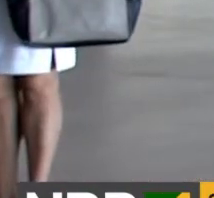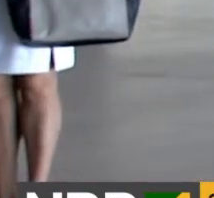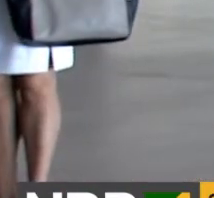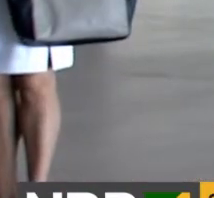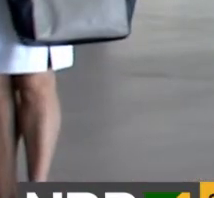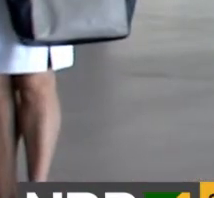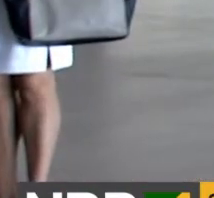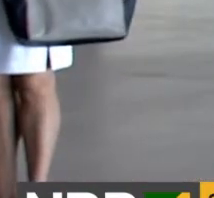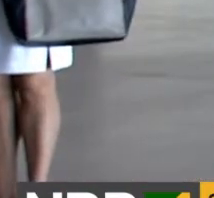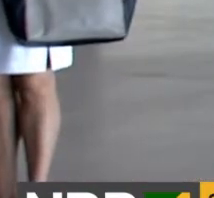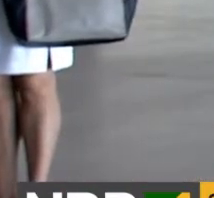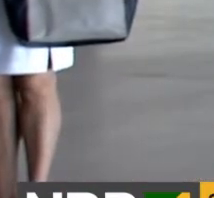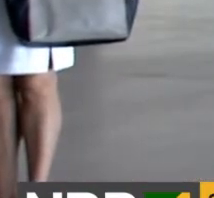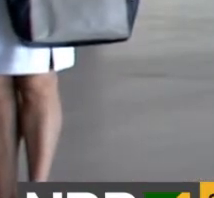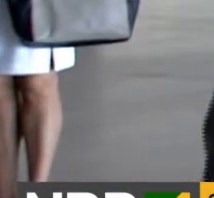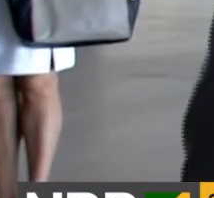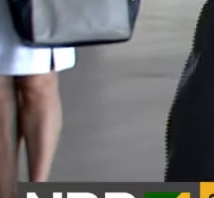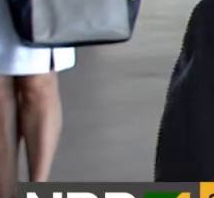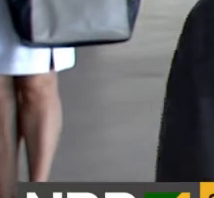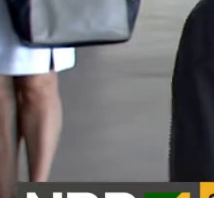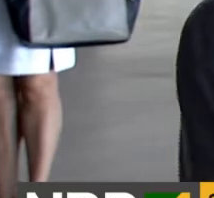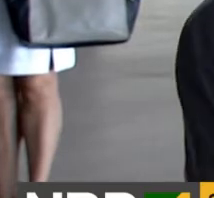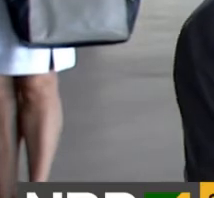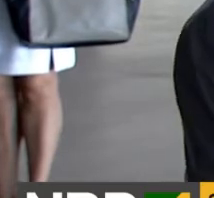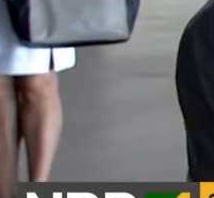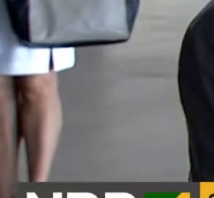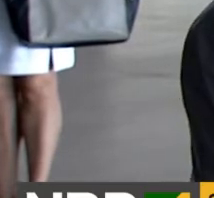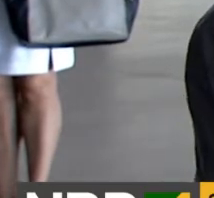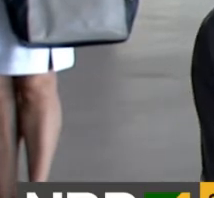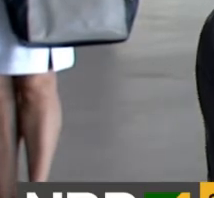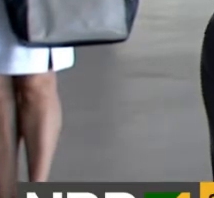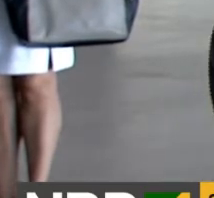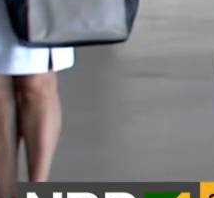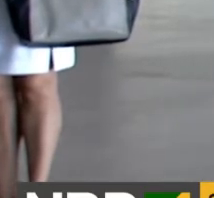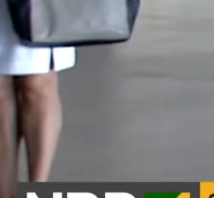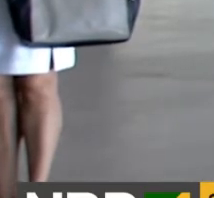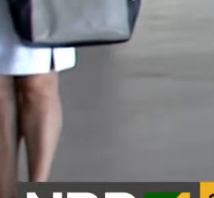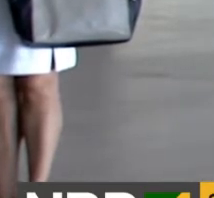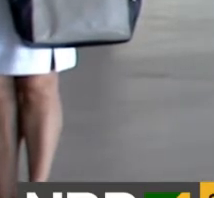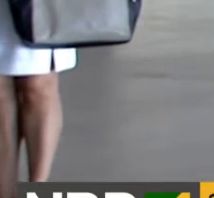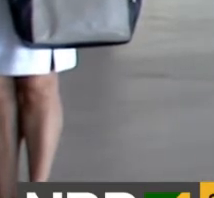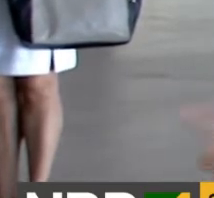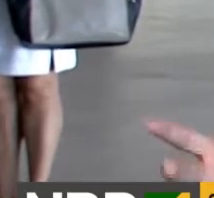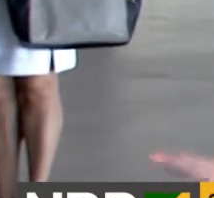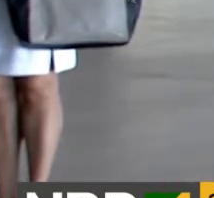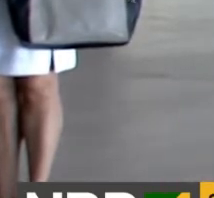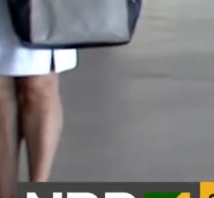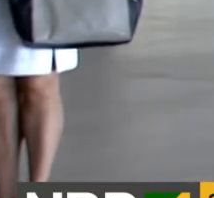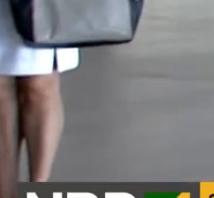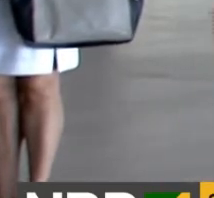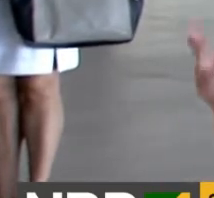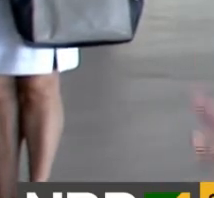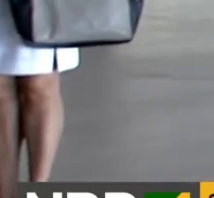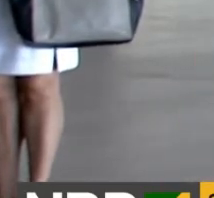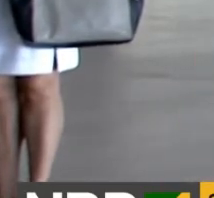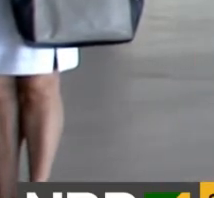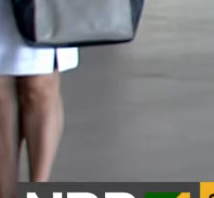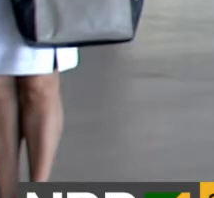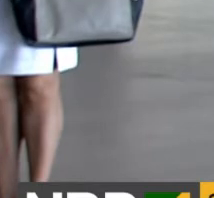Europeia. Nós estamos supondo, tendo em vista os trabalhos feitos pelo nosso chanceler, pelo Aloysio Nunes, ao longo do tempo e por